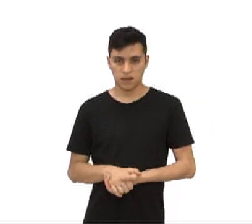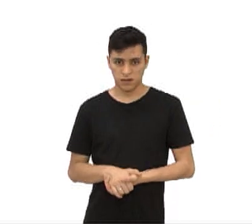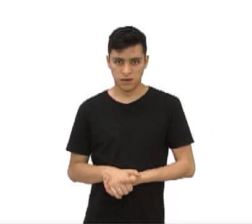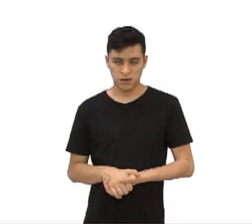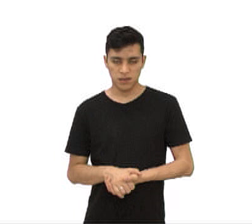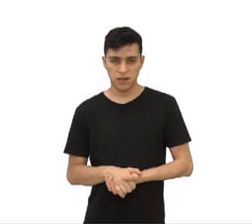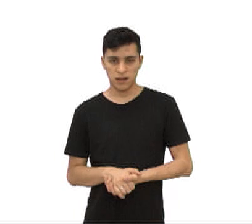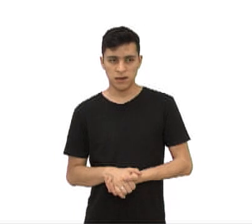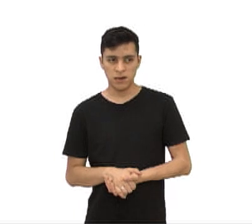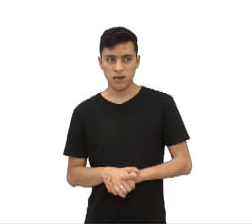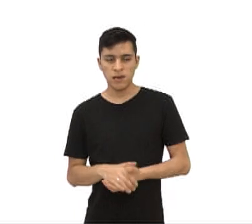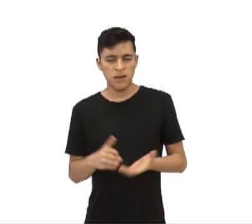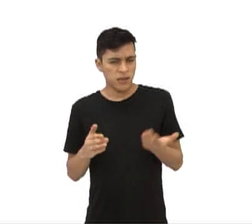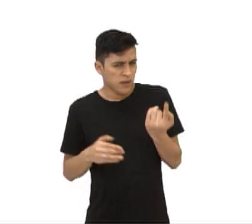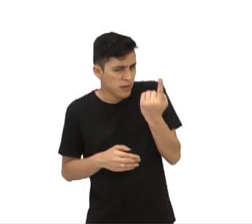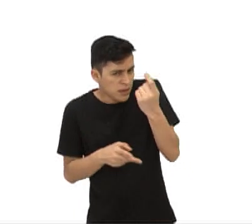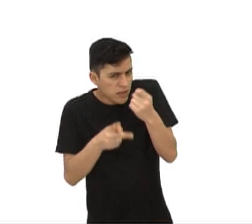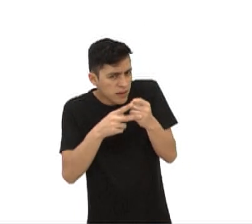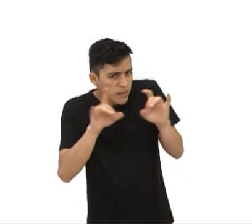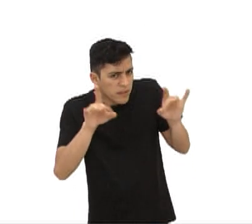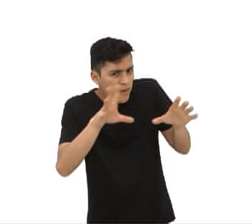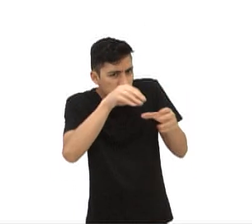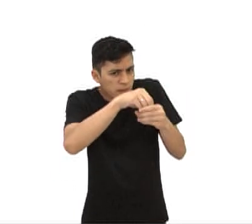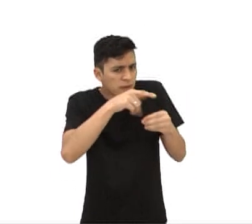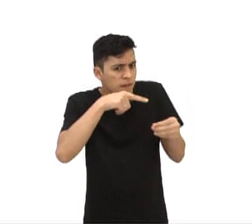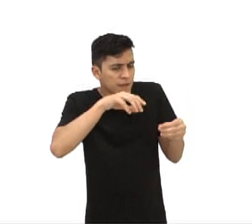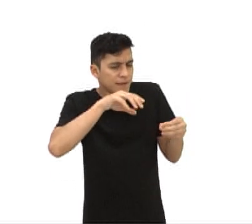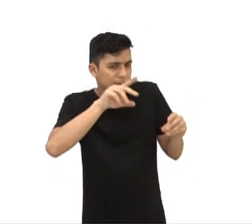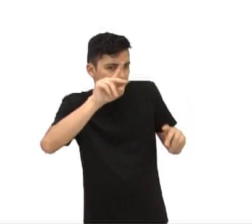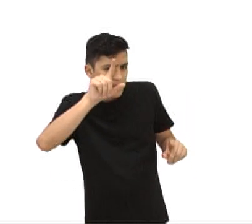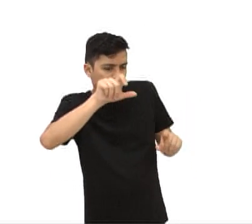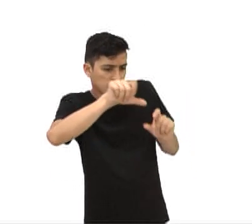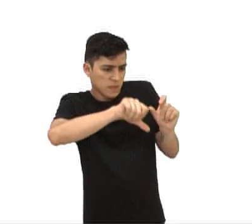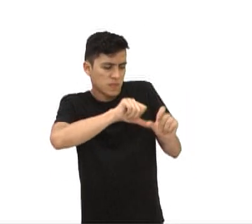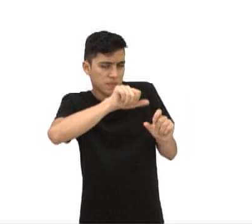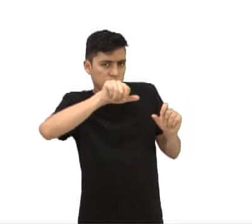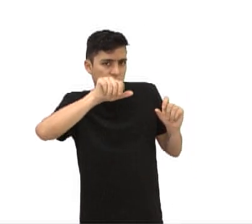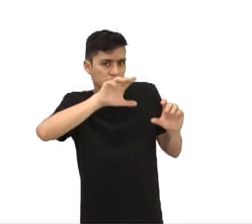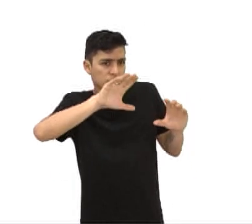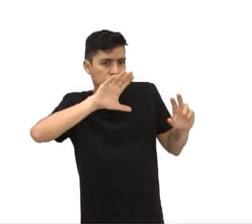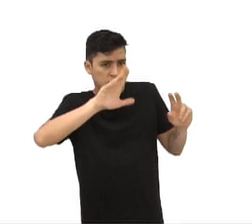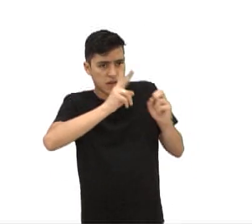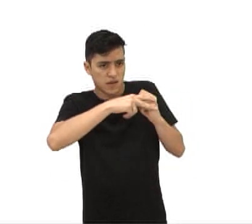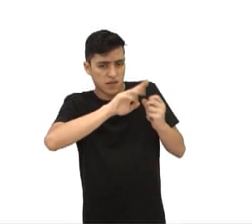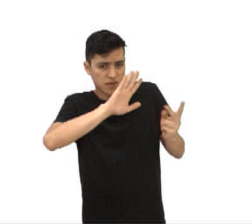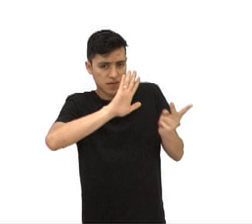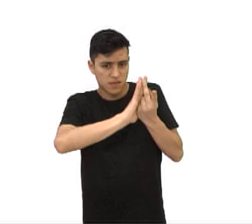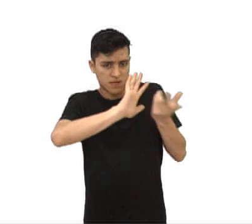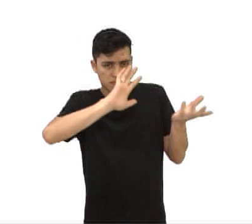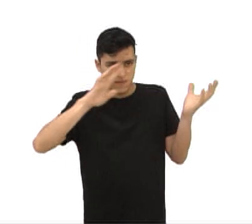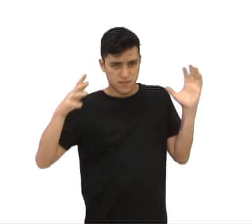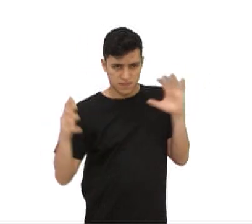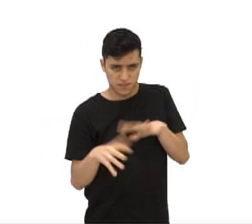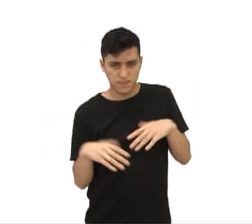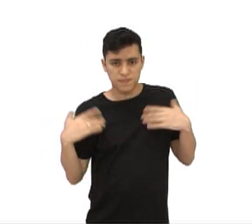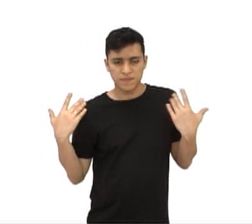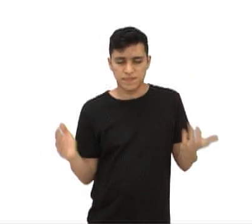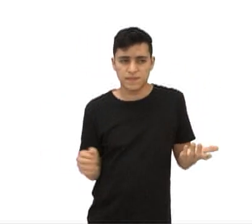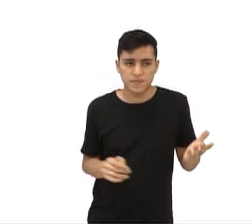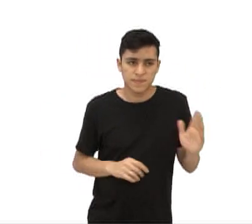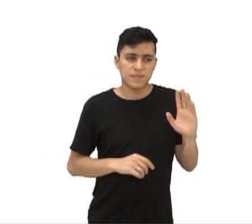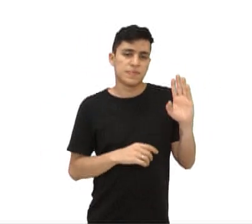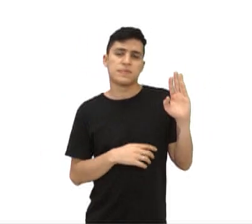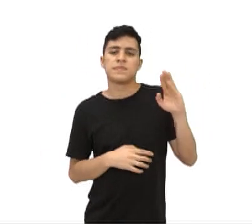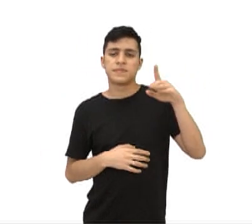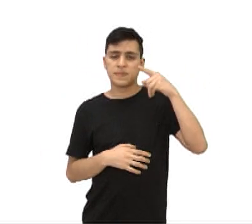de cambio, de mudança. Será que tem só um? Letra B. El verbo ponerse hace referência a cambios sociais